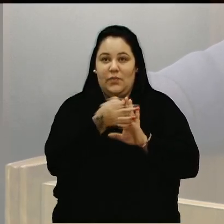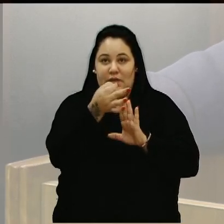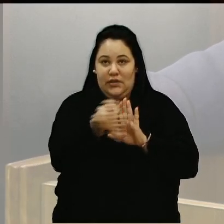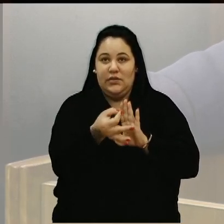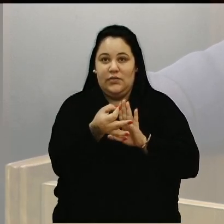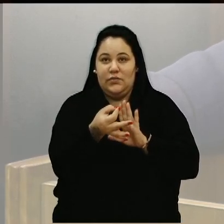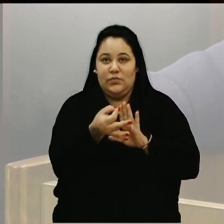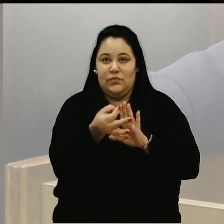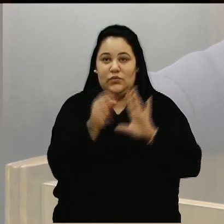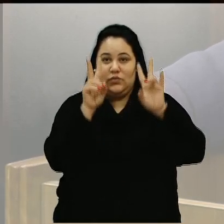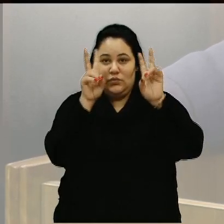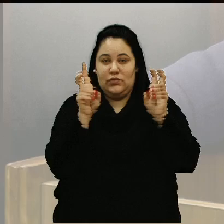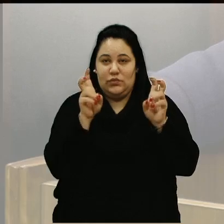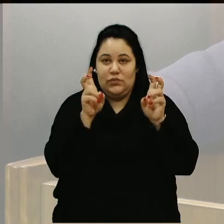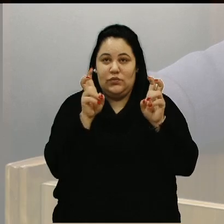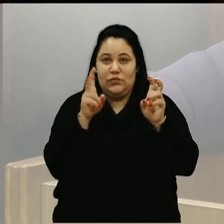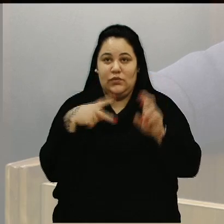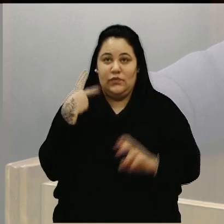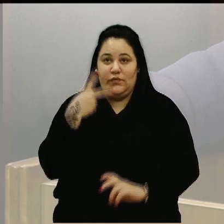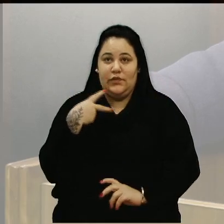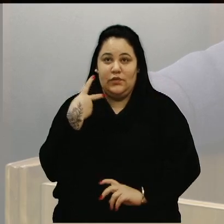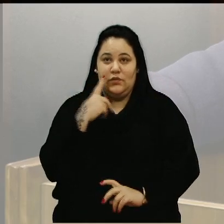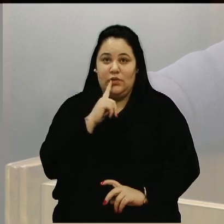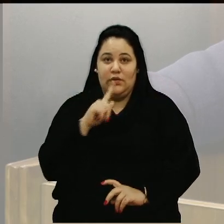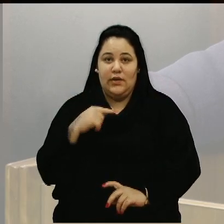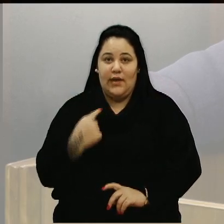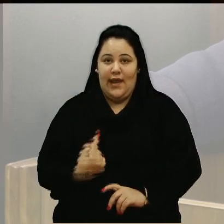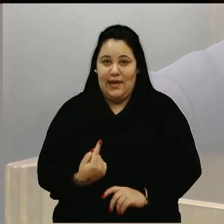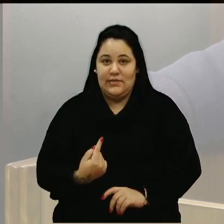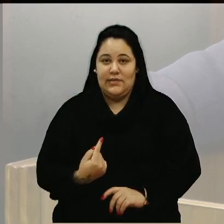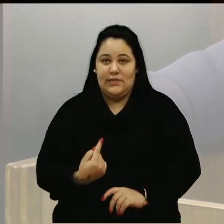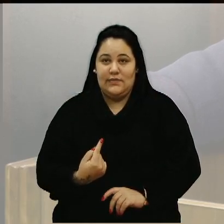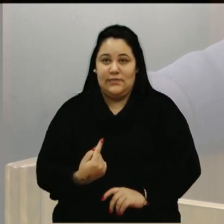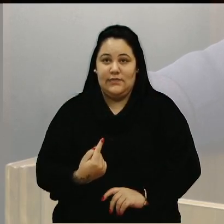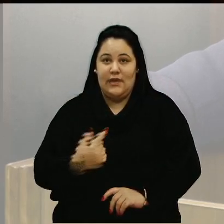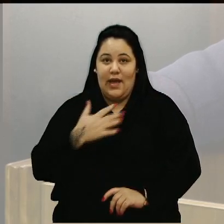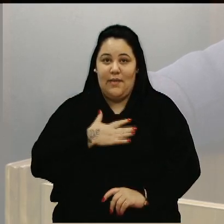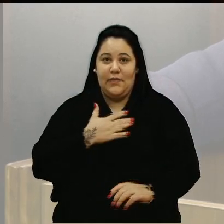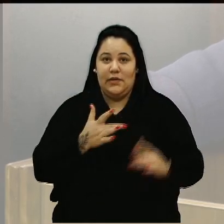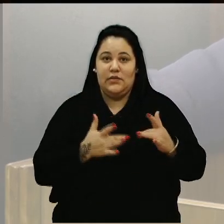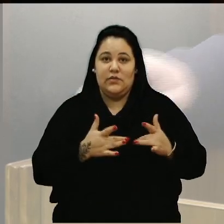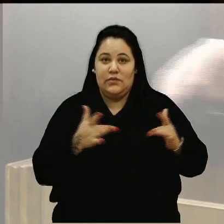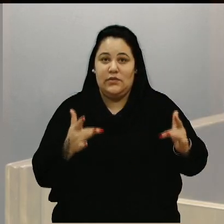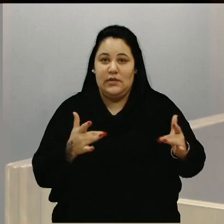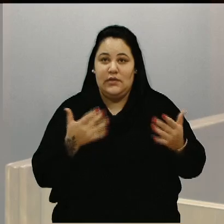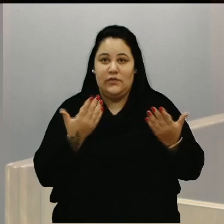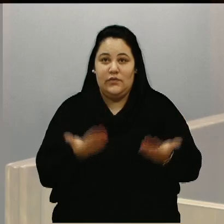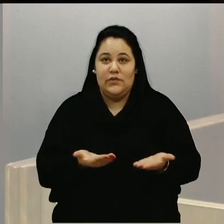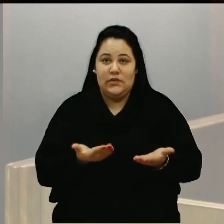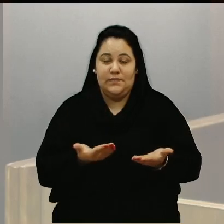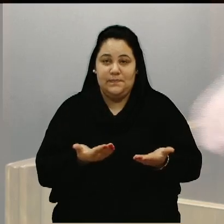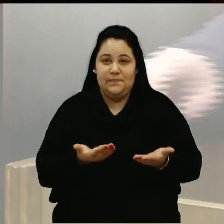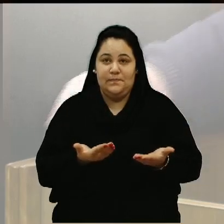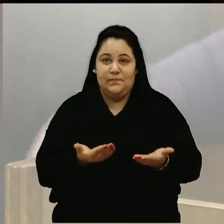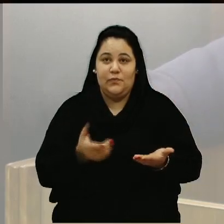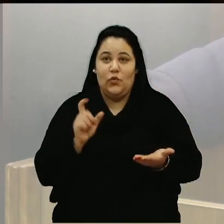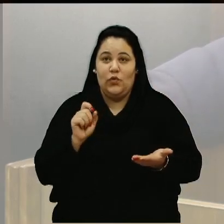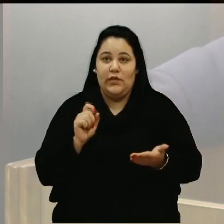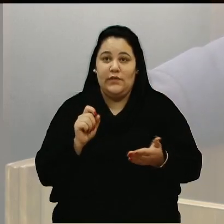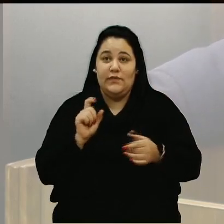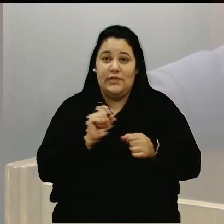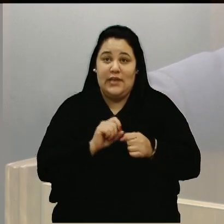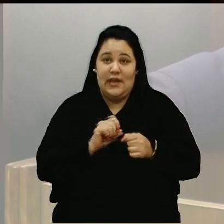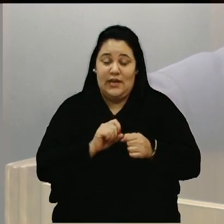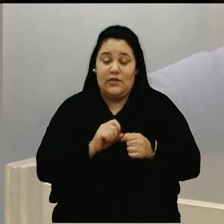a vereadora Gladys Frisso, né, a minha solidariedade, senhora. O que foi feito, o que